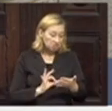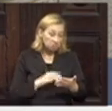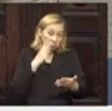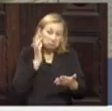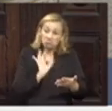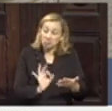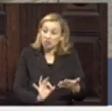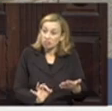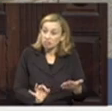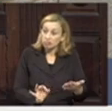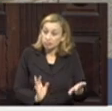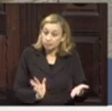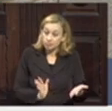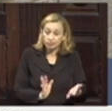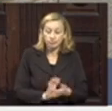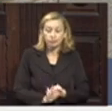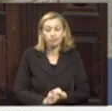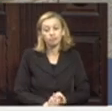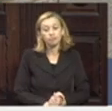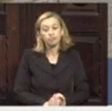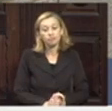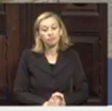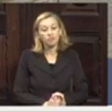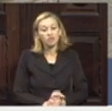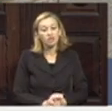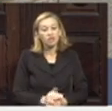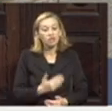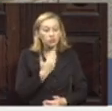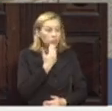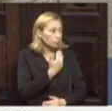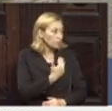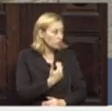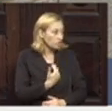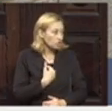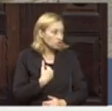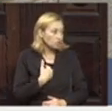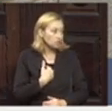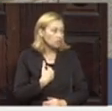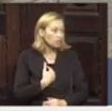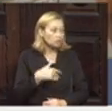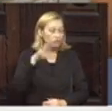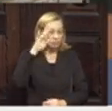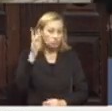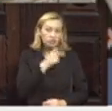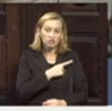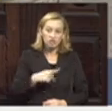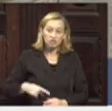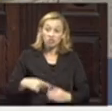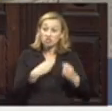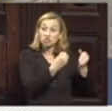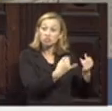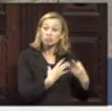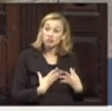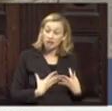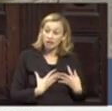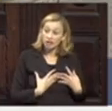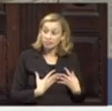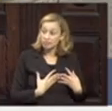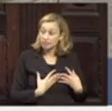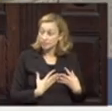pelo Procurador-Geral, à Assembleia Legislativa, a Vossa Excelência, que distribuiu